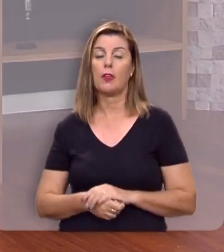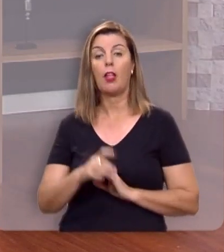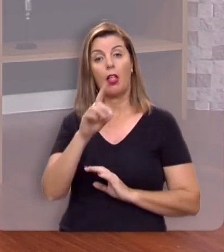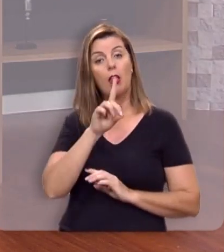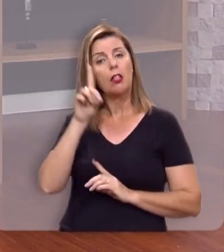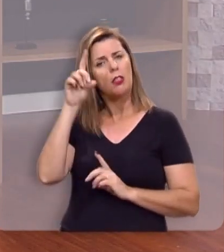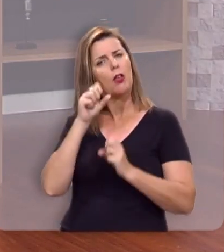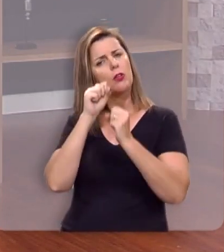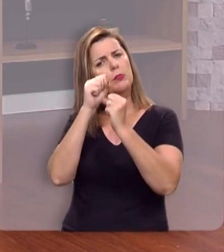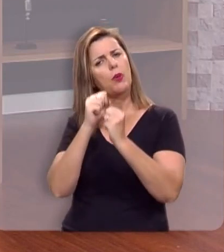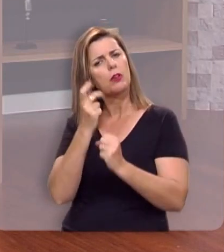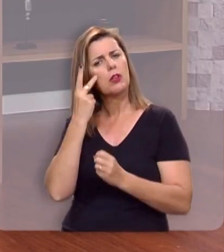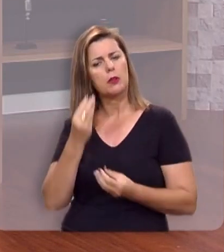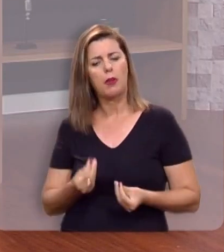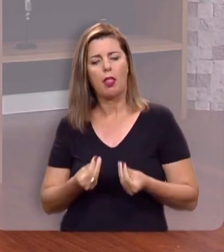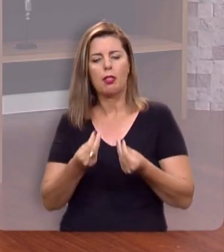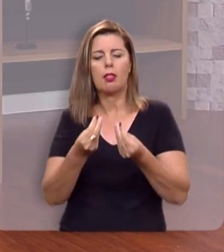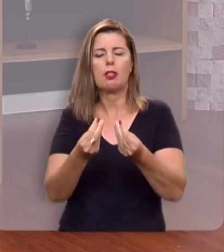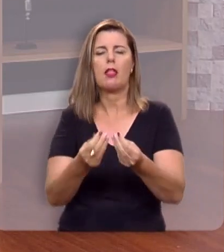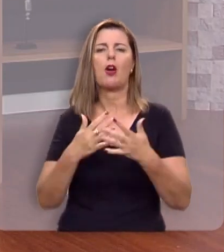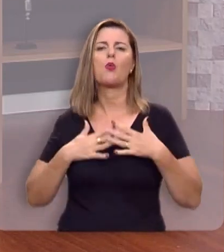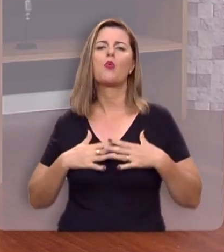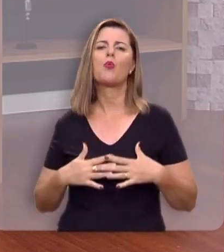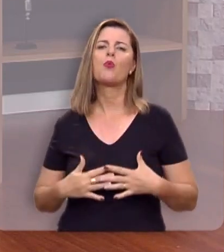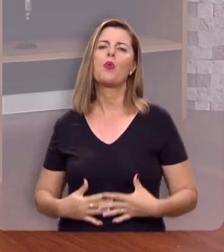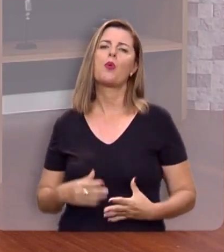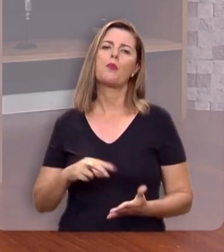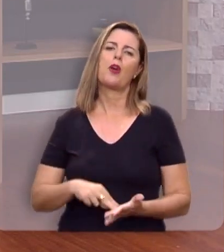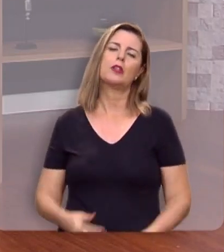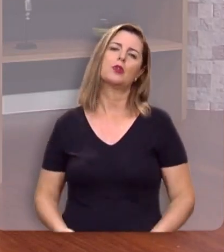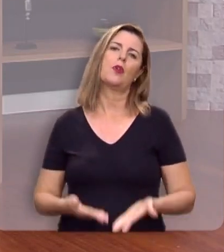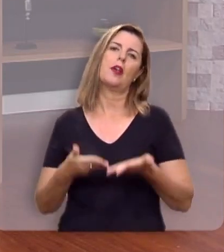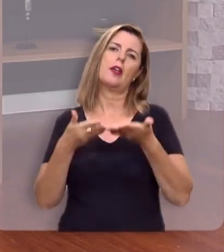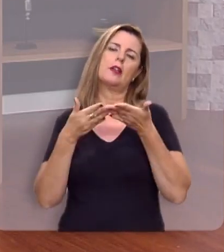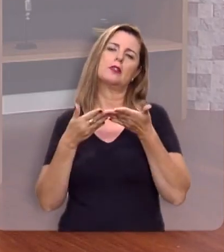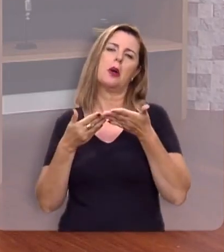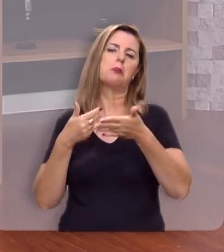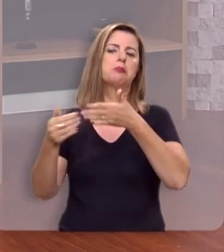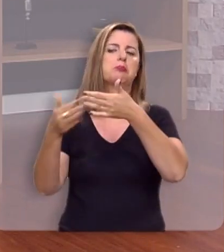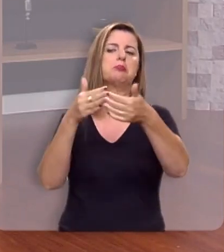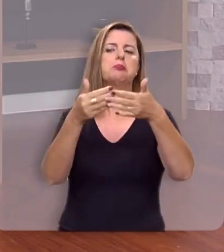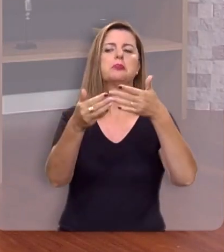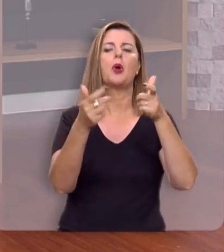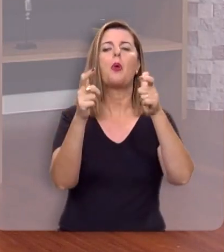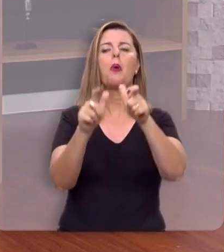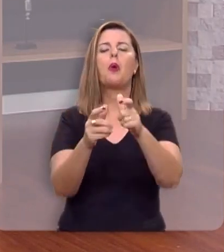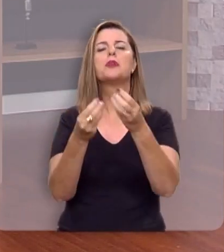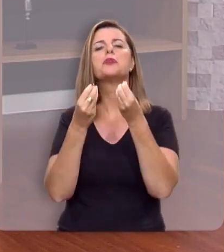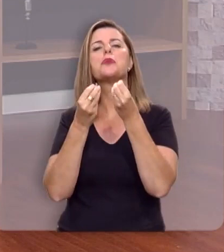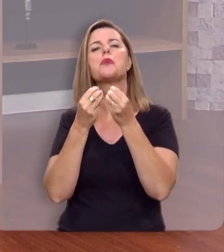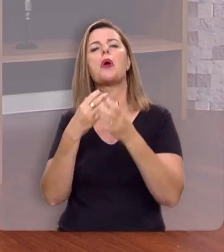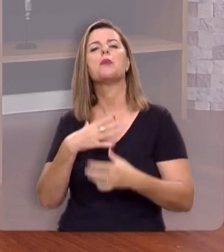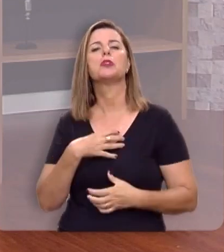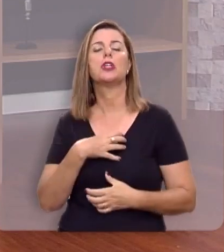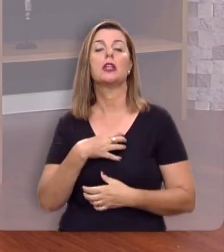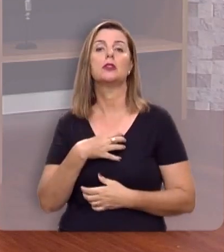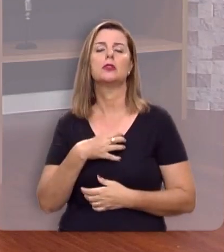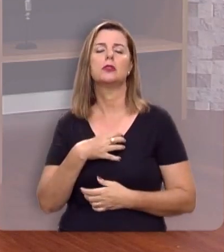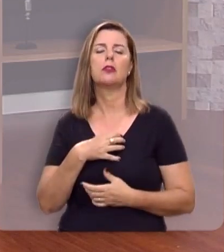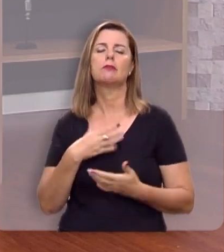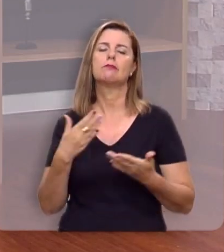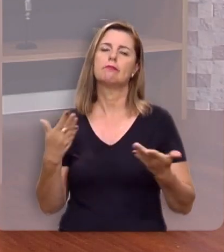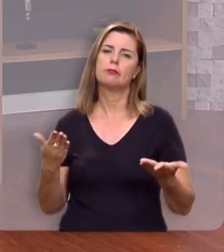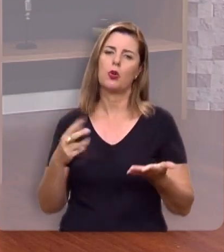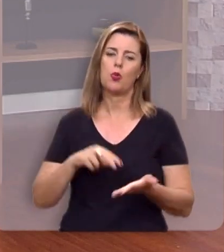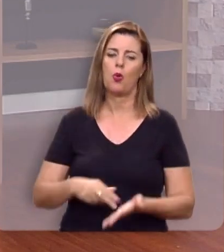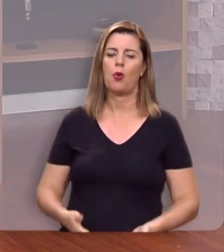Deus é poderoso para trazer o corpo da ressurreição, não importa onde, como, de que forma. Assim será o corpo